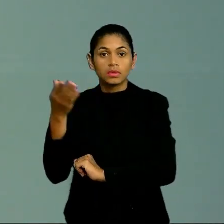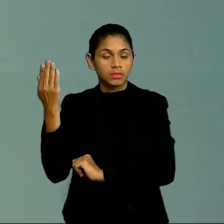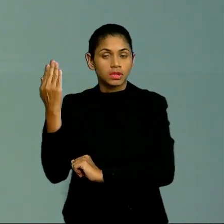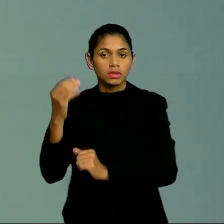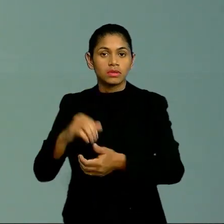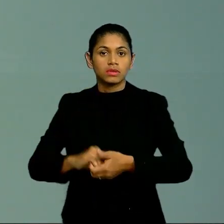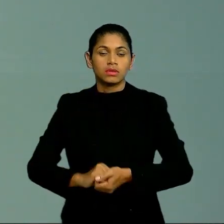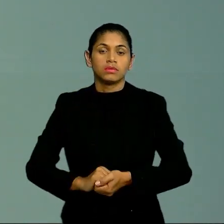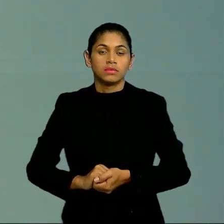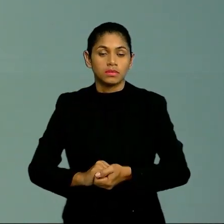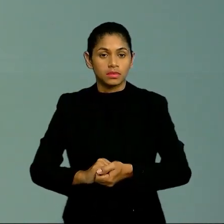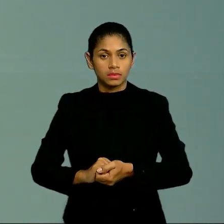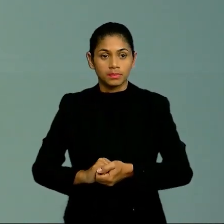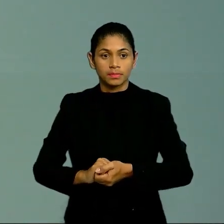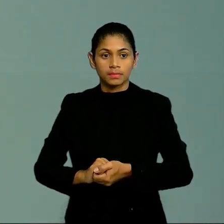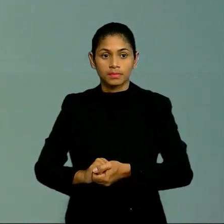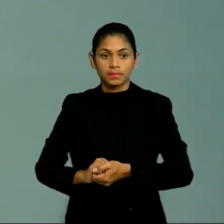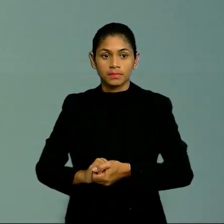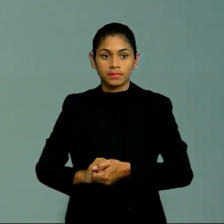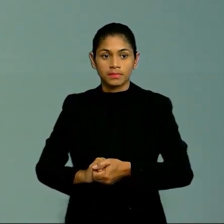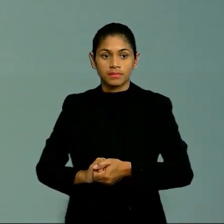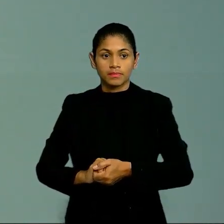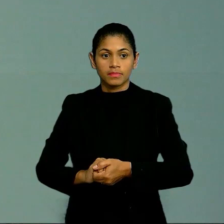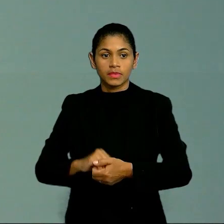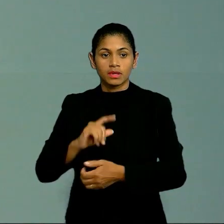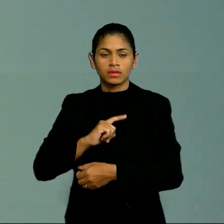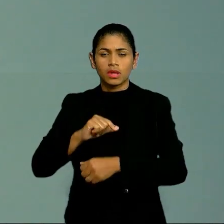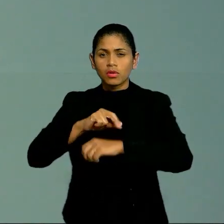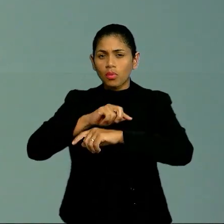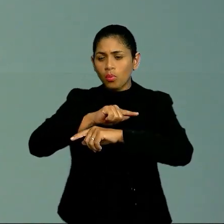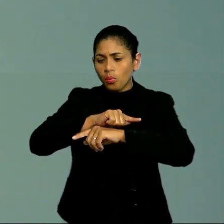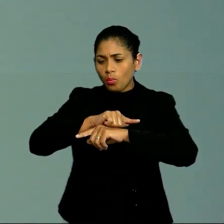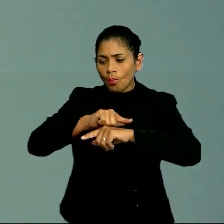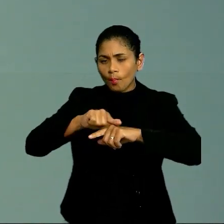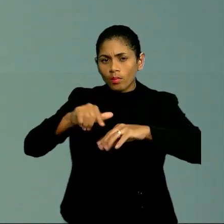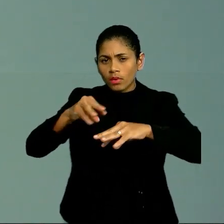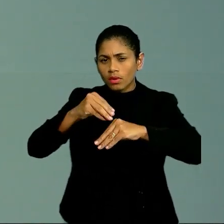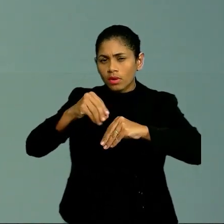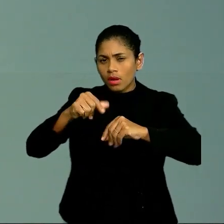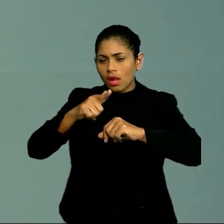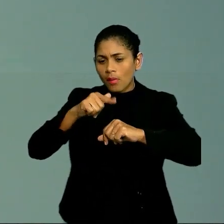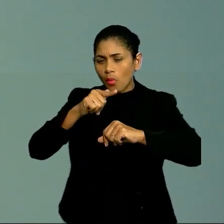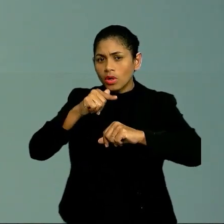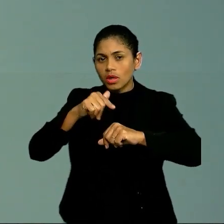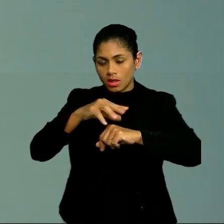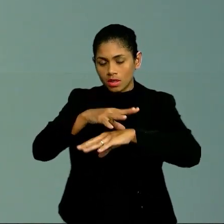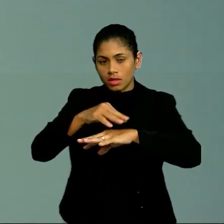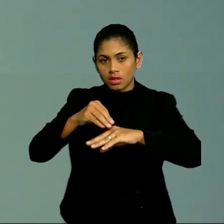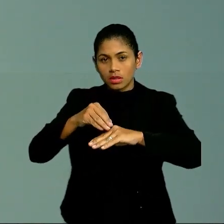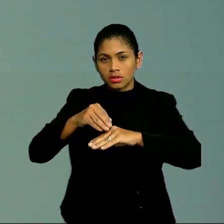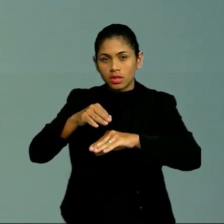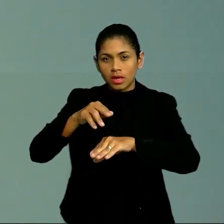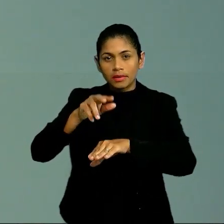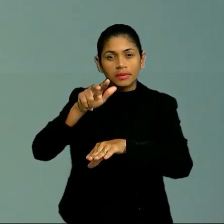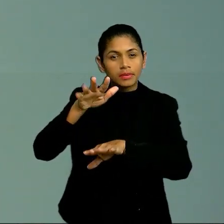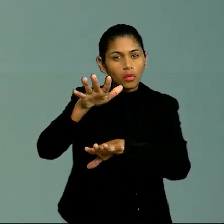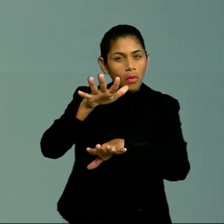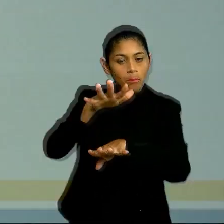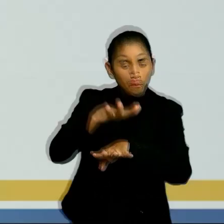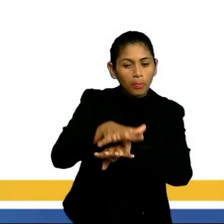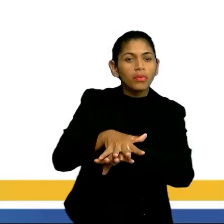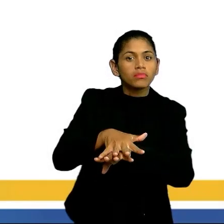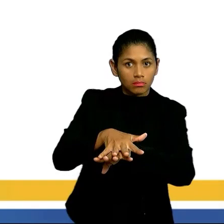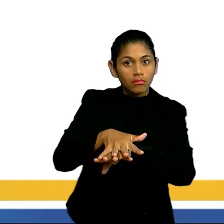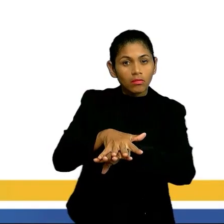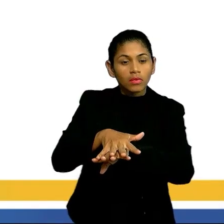que preserva ele, aí se torna aí fica durabilidade, tem uma durabilidade por muito tempo